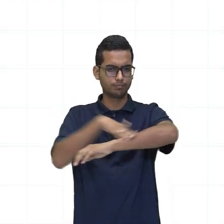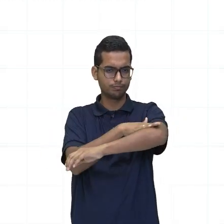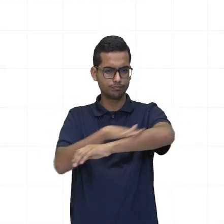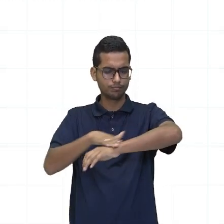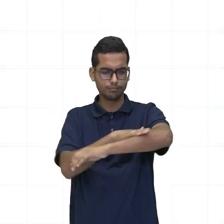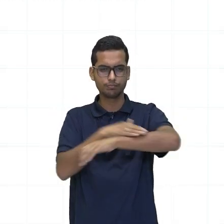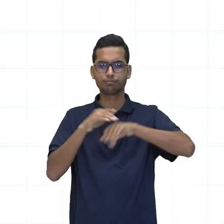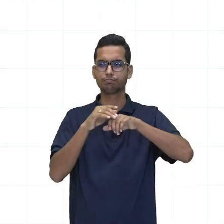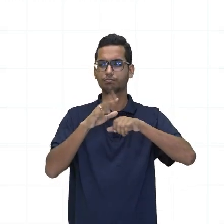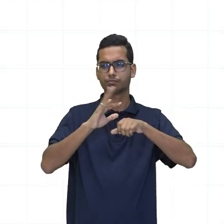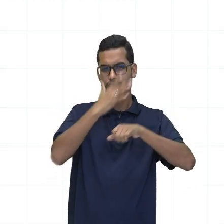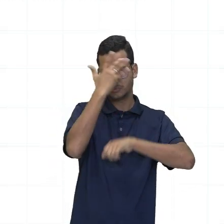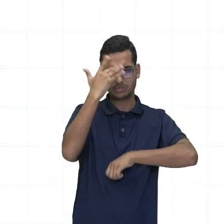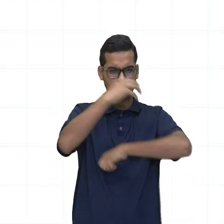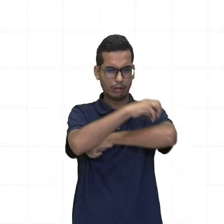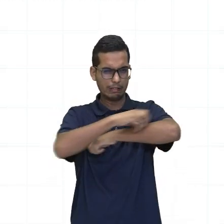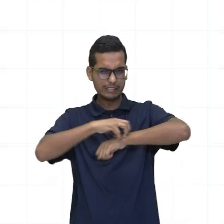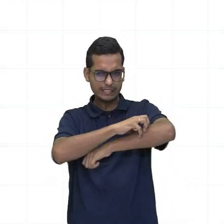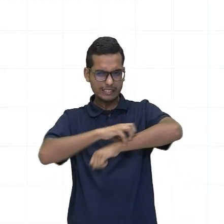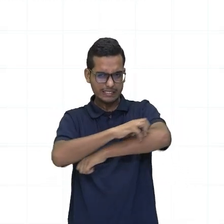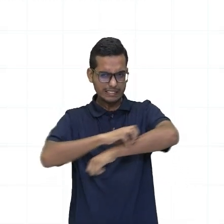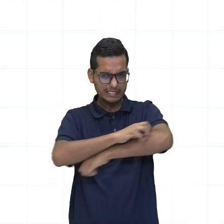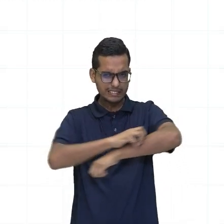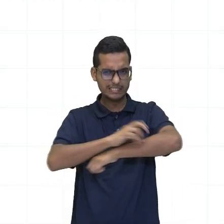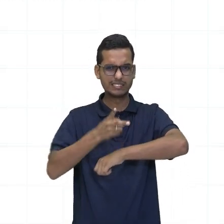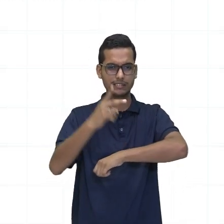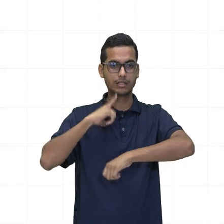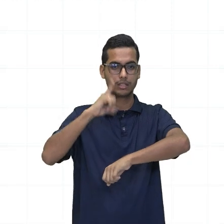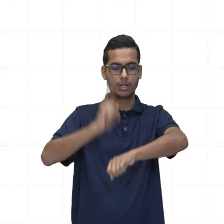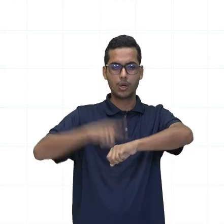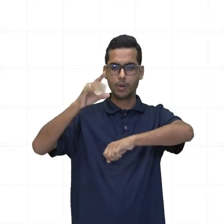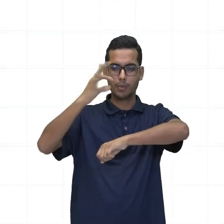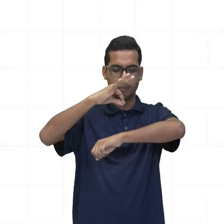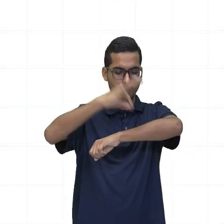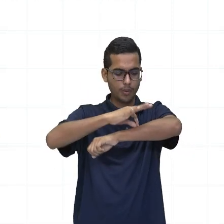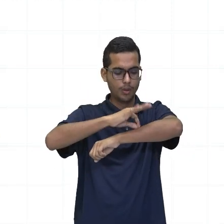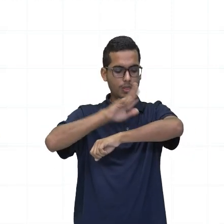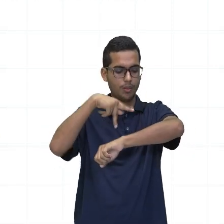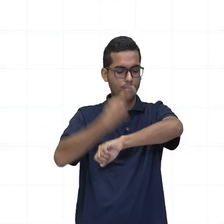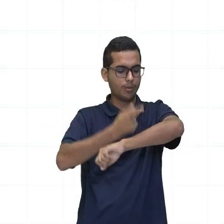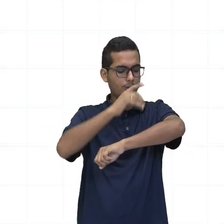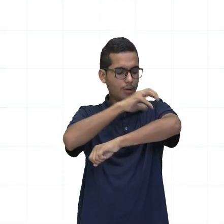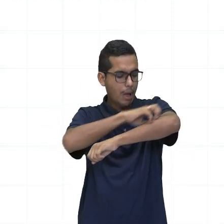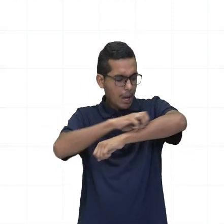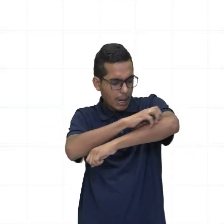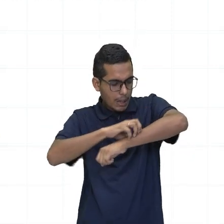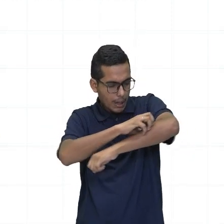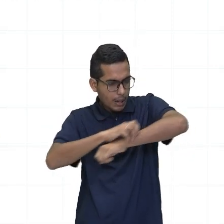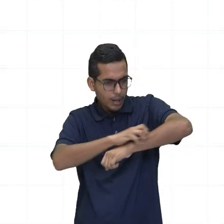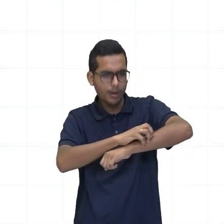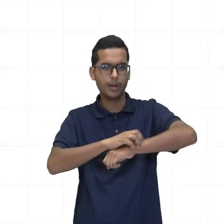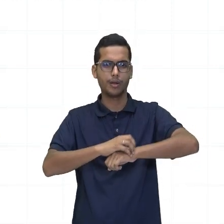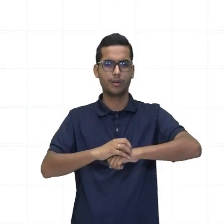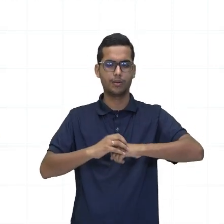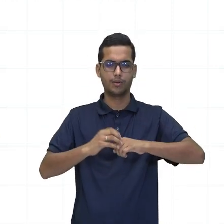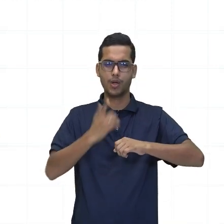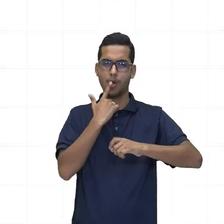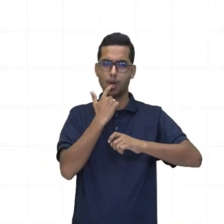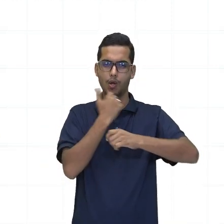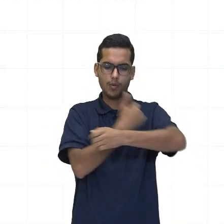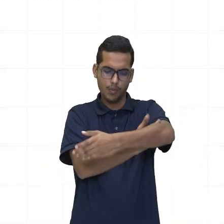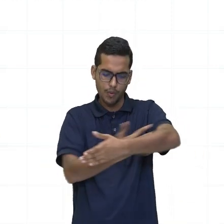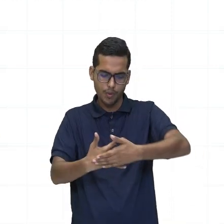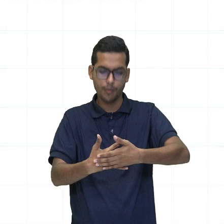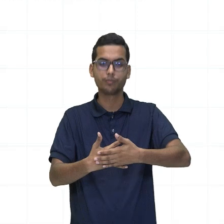pessoa vai coçar ali naquela região, né, onde foi picado, e vai transferir para dentro da sua corrente sanguínea